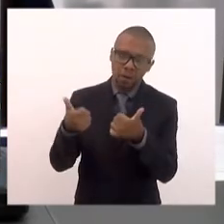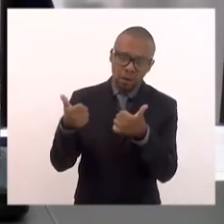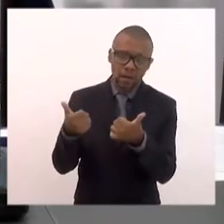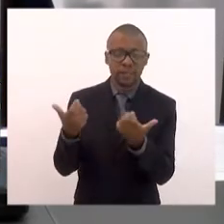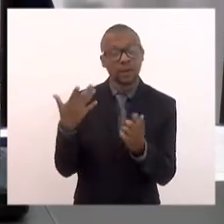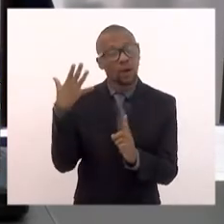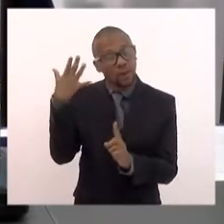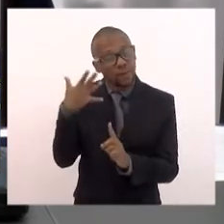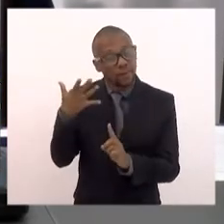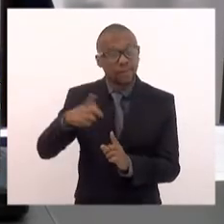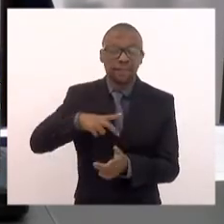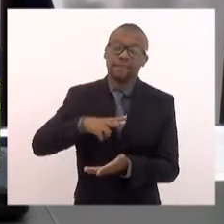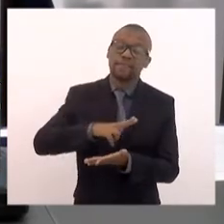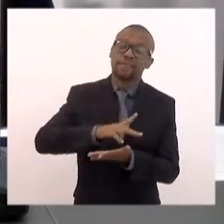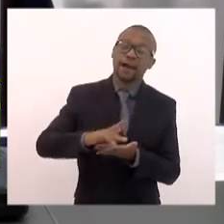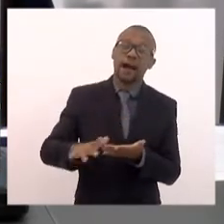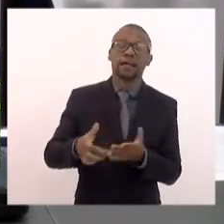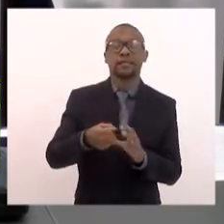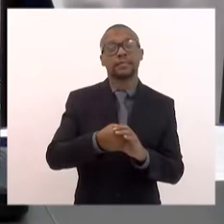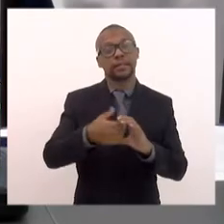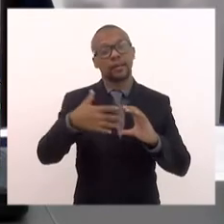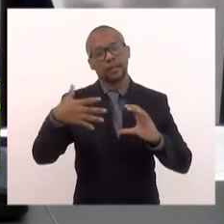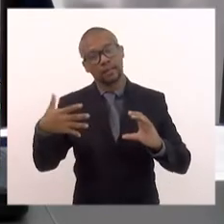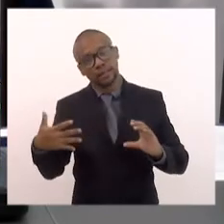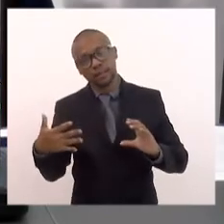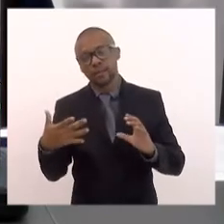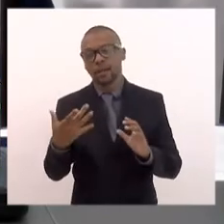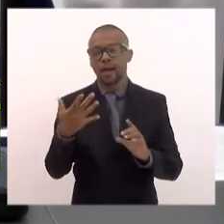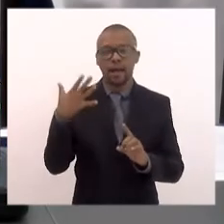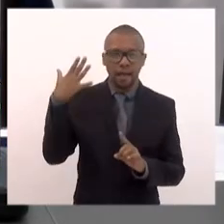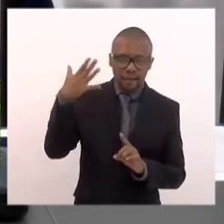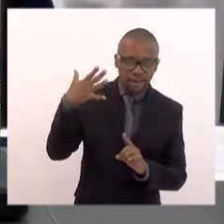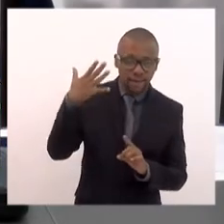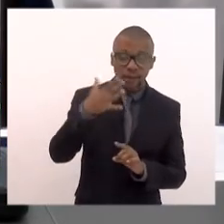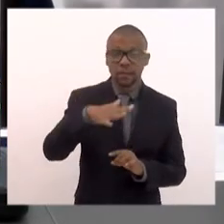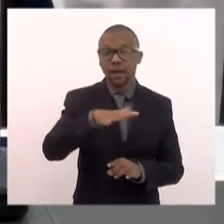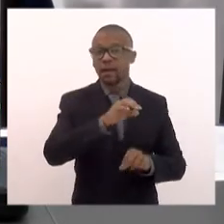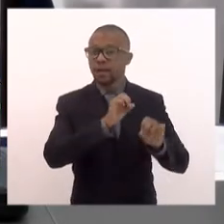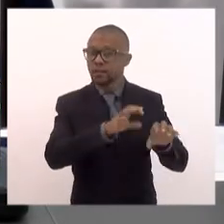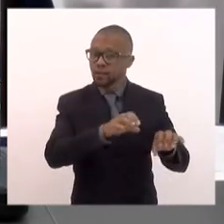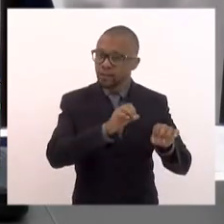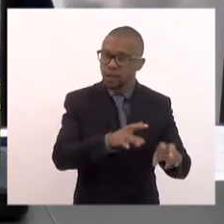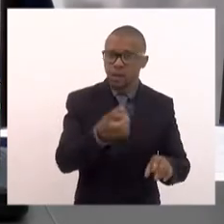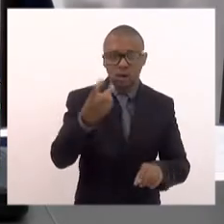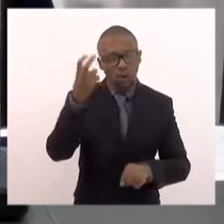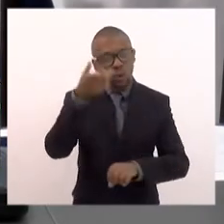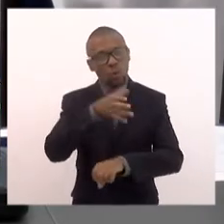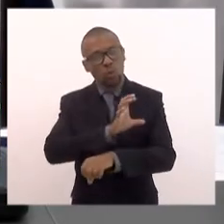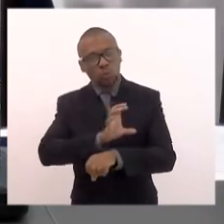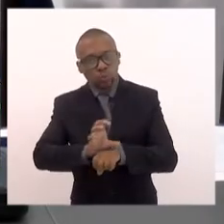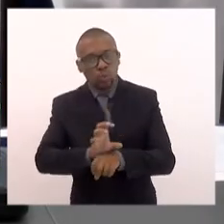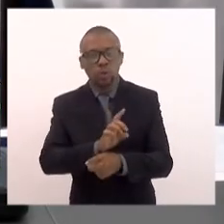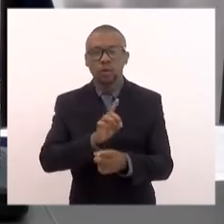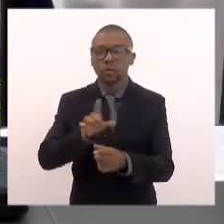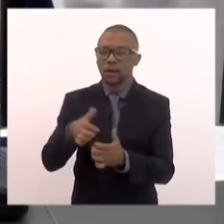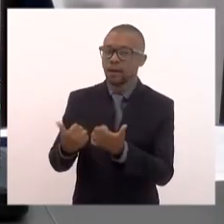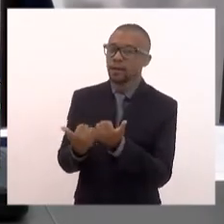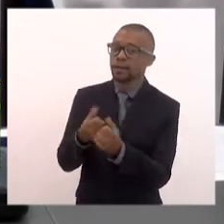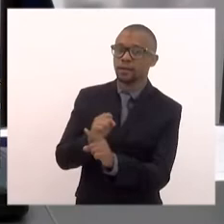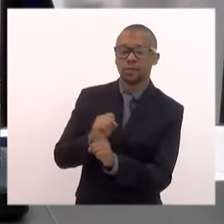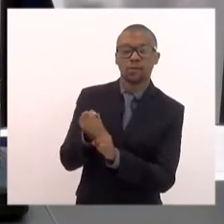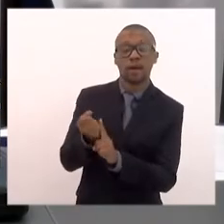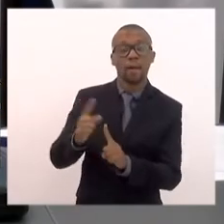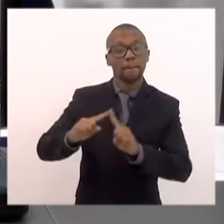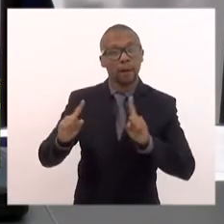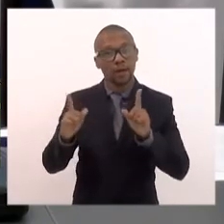diferente caráter, né? Eventos na educação, eventos na cultura, eventos na assistência social, mas sempre que for um evento por